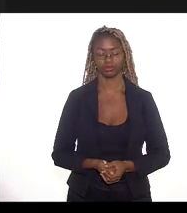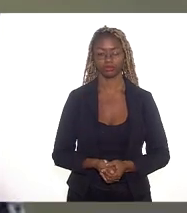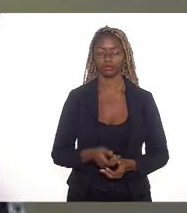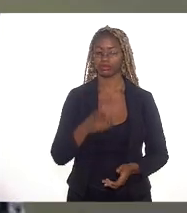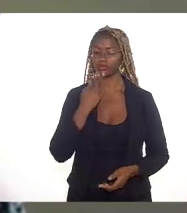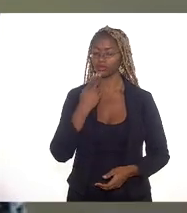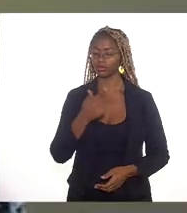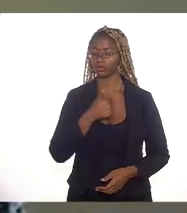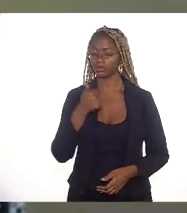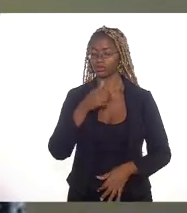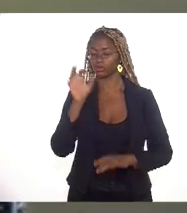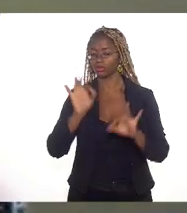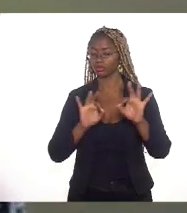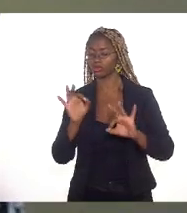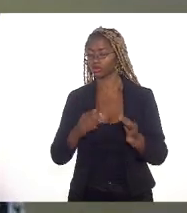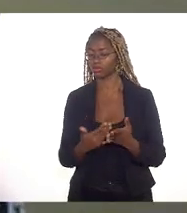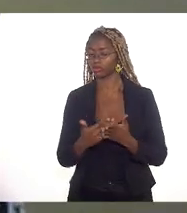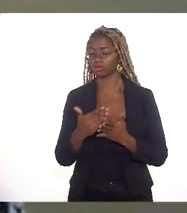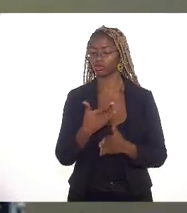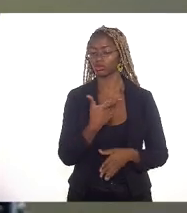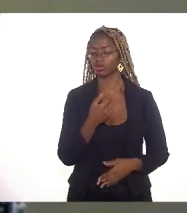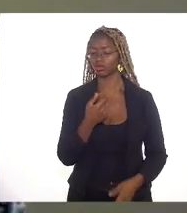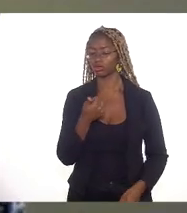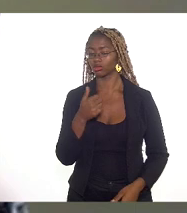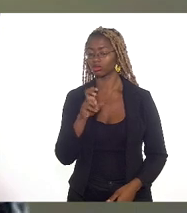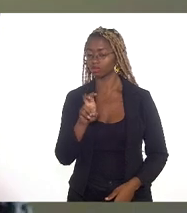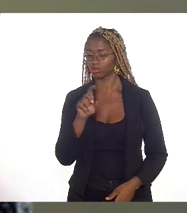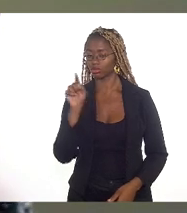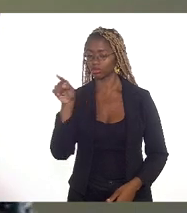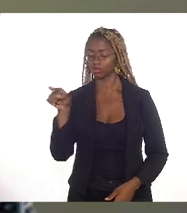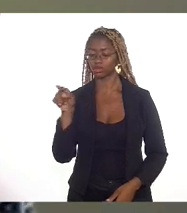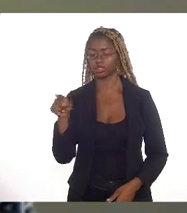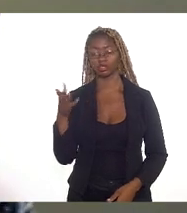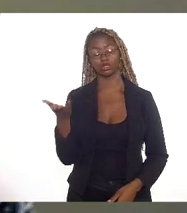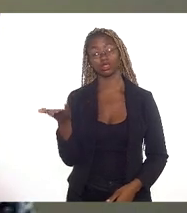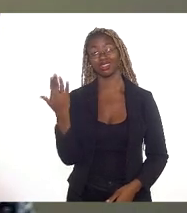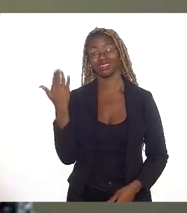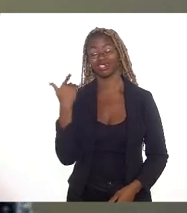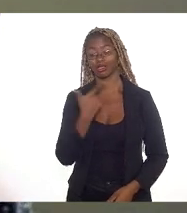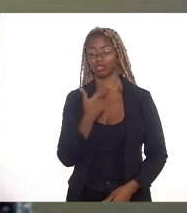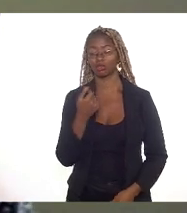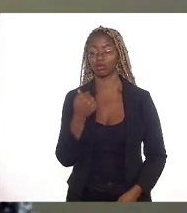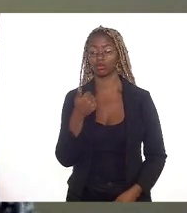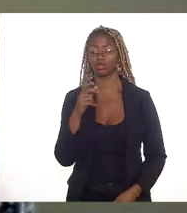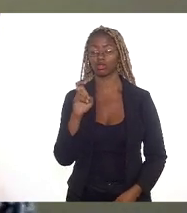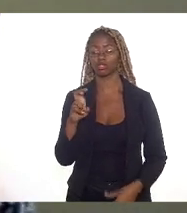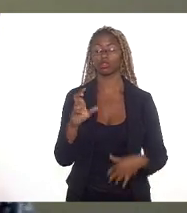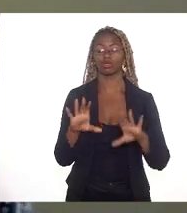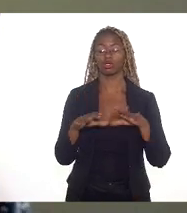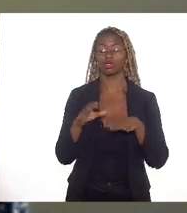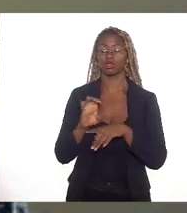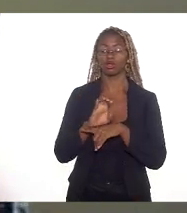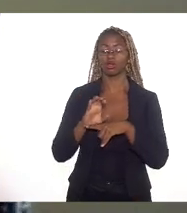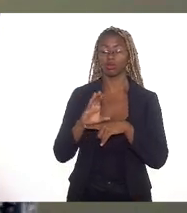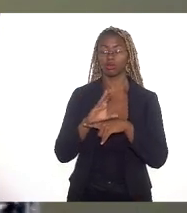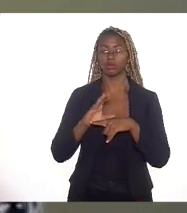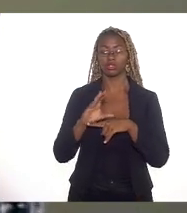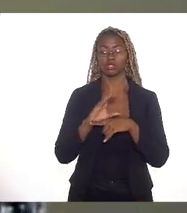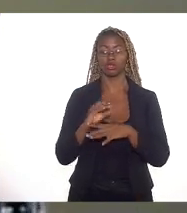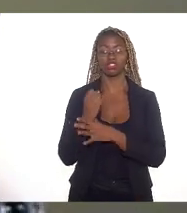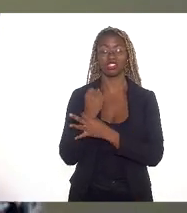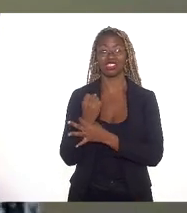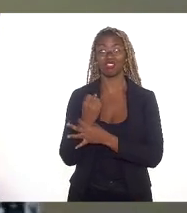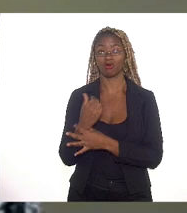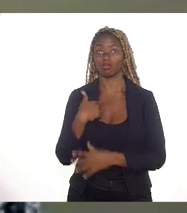esse projeto teve início em 2015. E em 2015, na Comissão de Segurança, presidida por